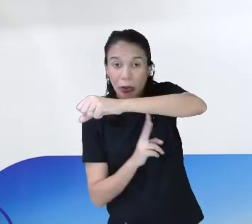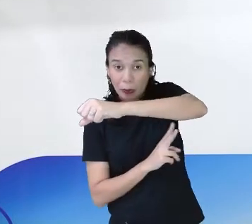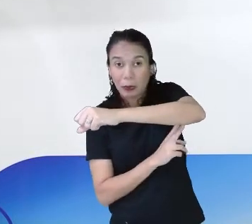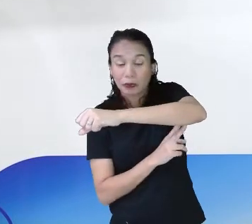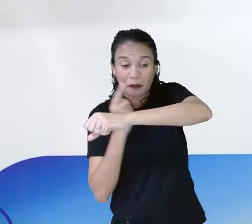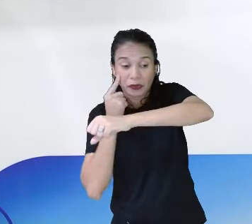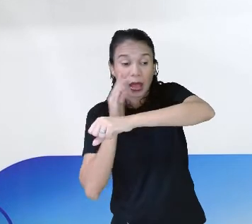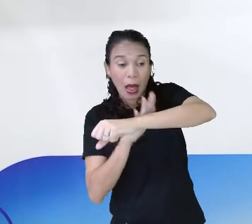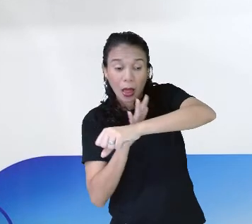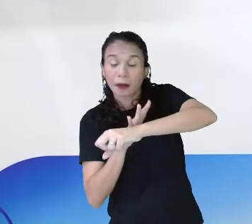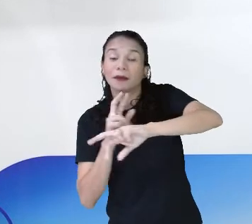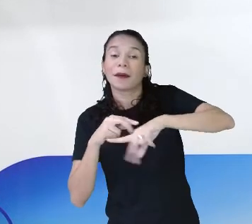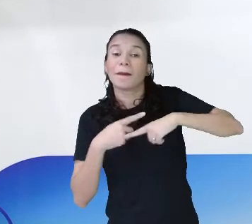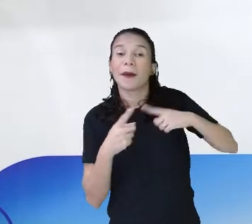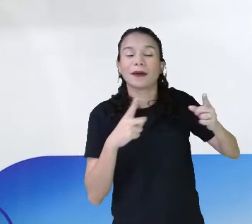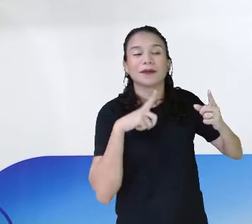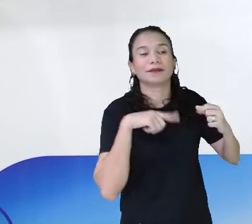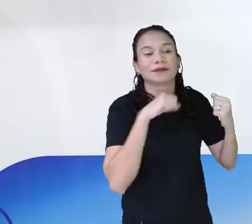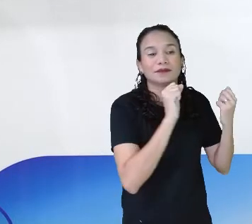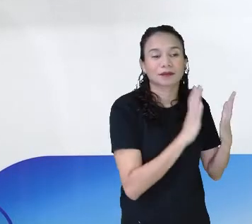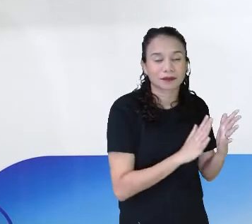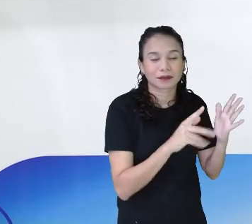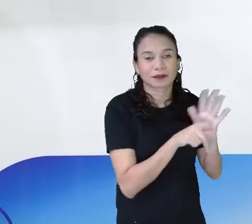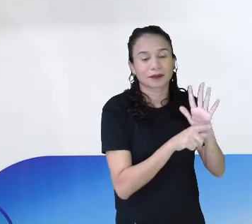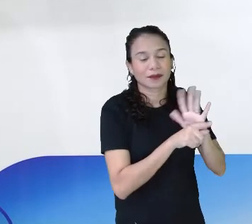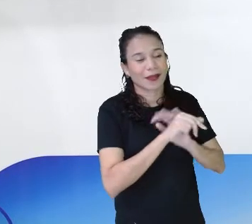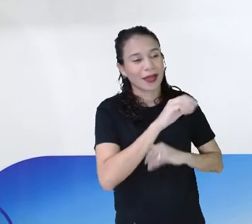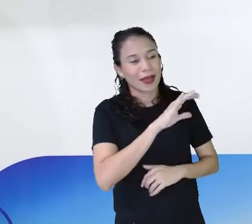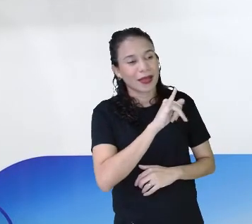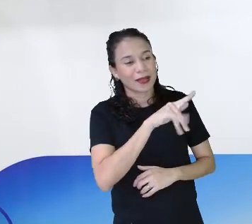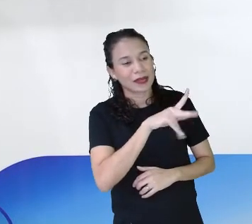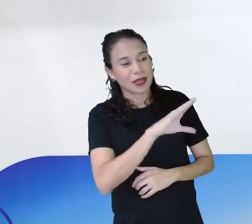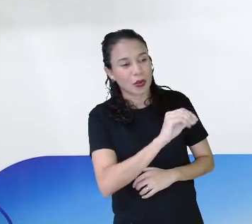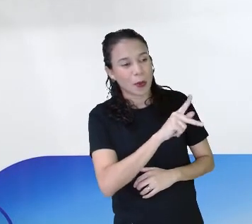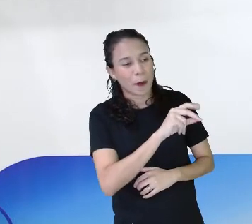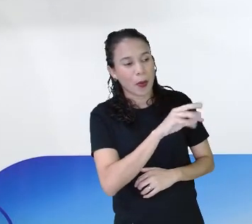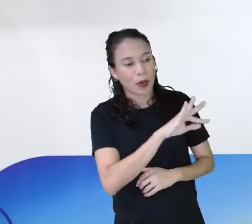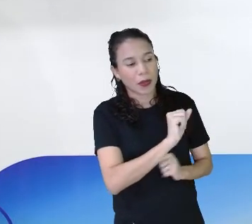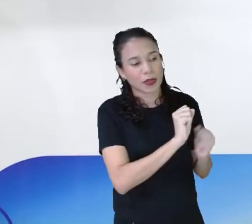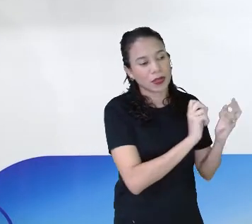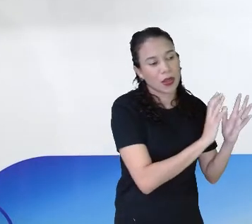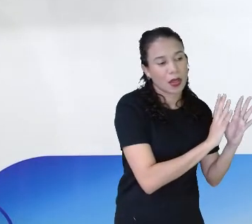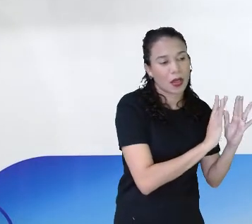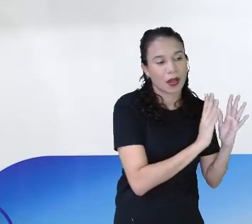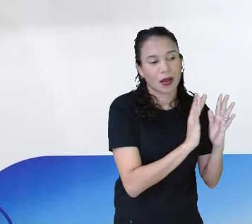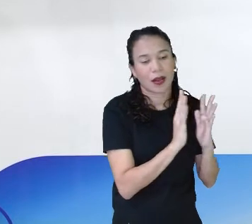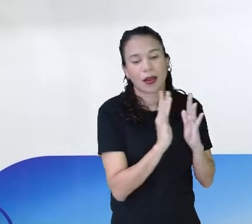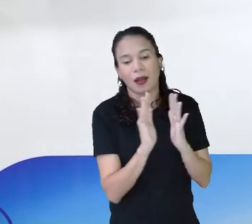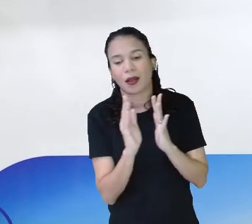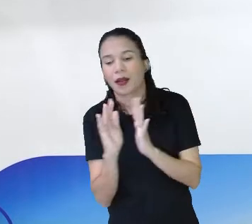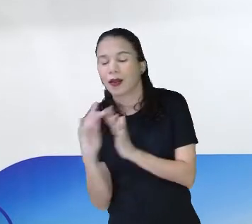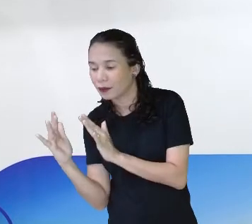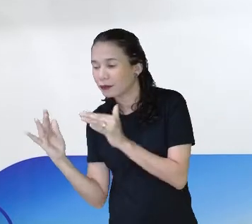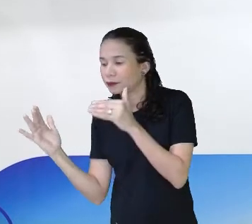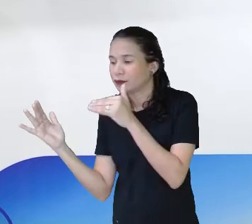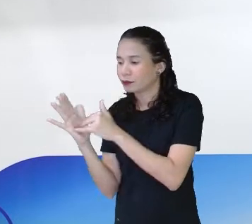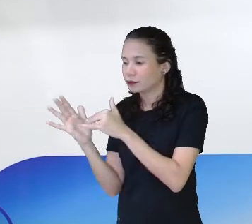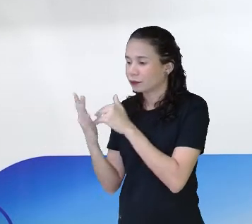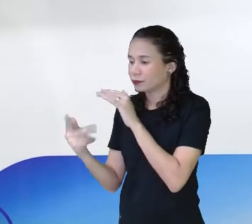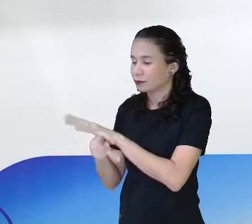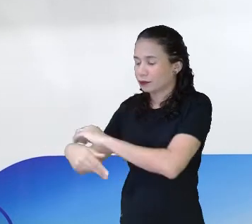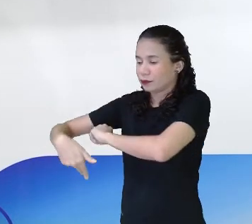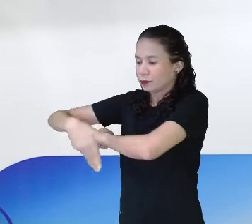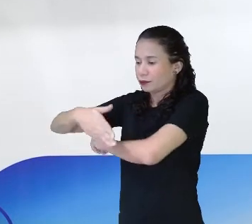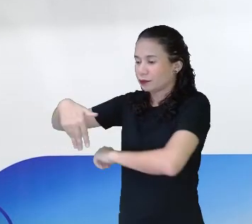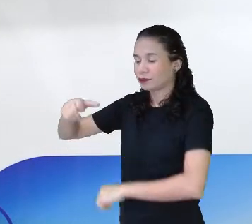o desfile sai de pertinho do Forte de 5 Pontas e faz todo esse percurso aí até chegar na Rua do